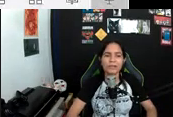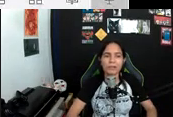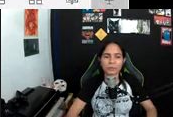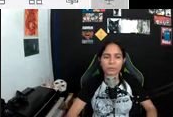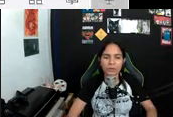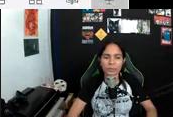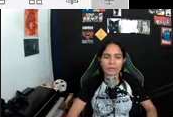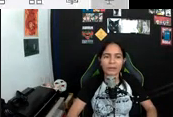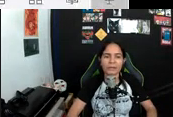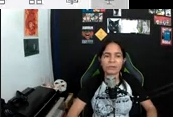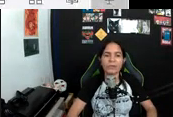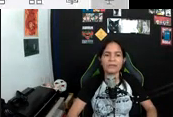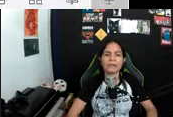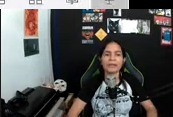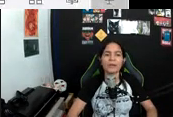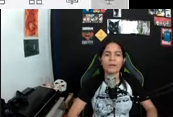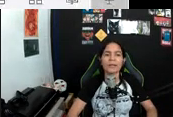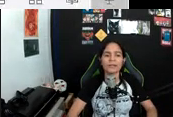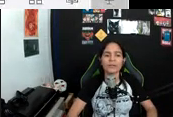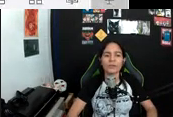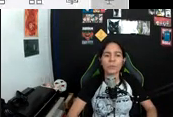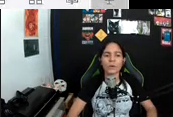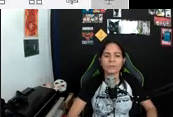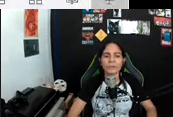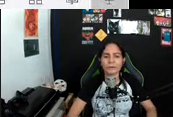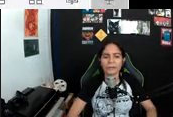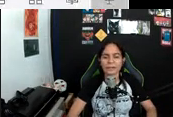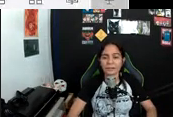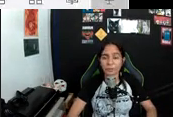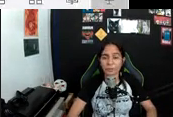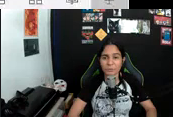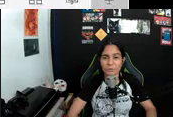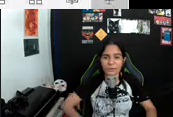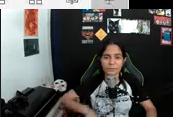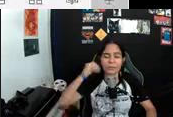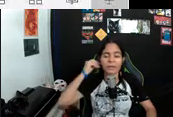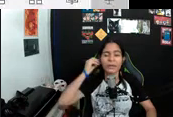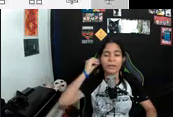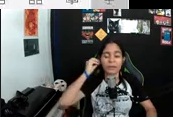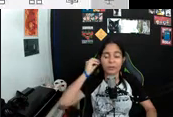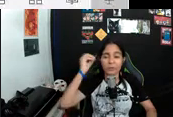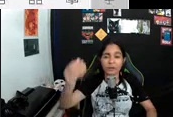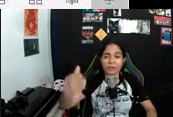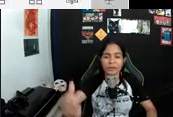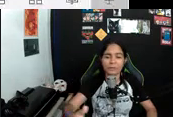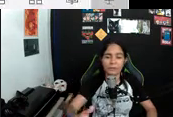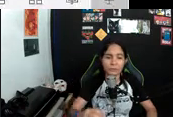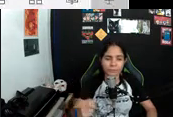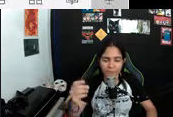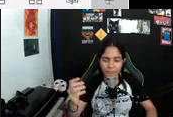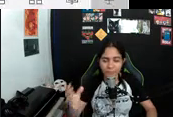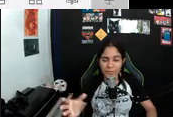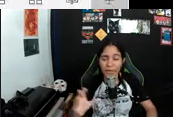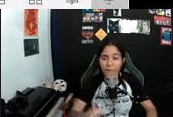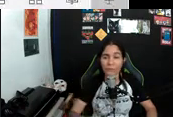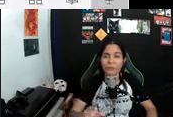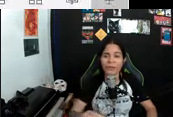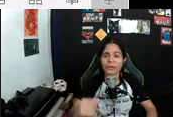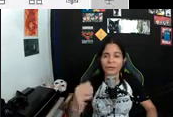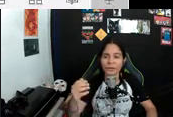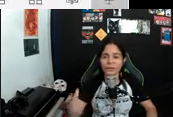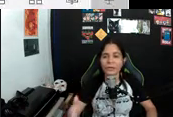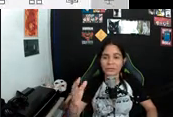de anestesia, do instrumental a ser utilizado e de quais regiões do corpo serão afetadas pelos procedimentos. Então, como a gente já viu,